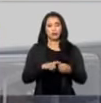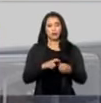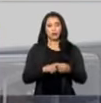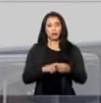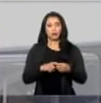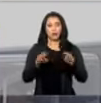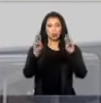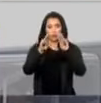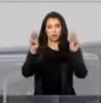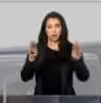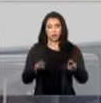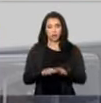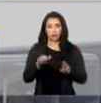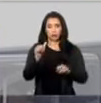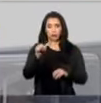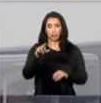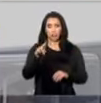de Janeiro.